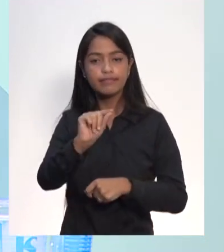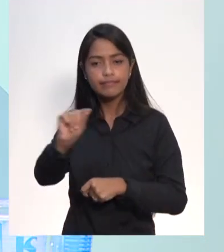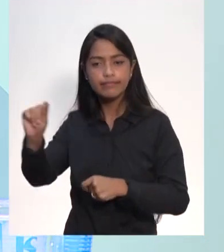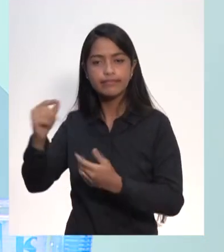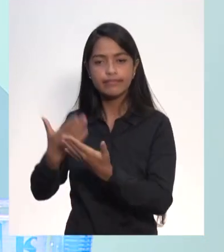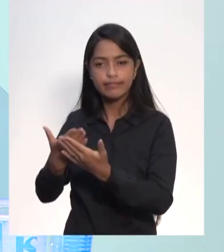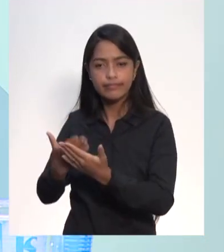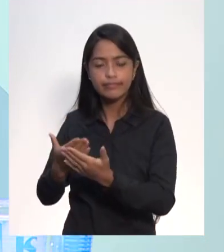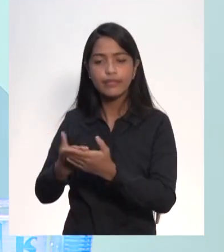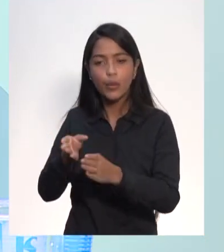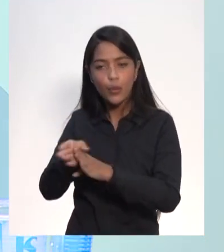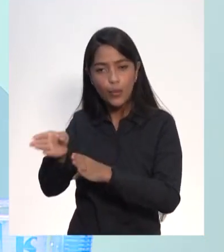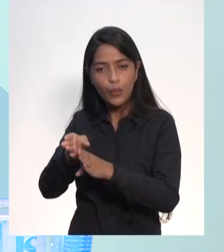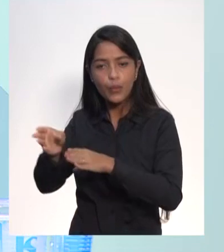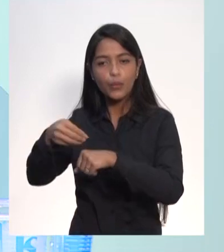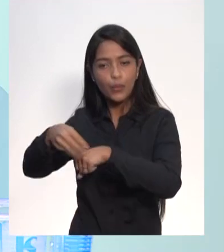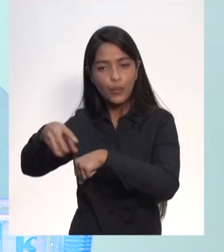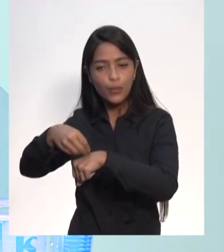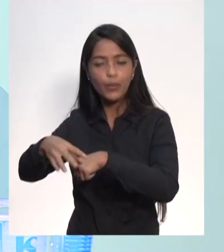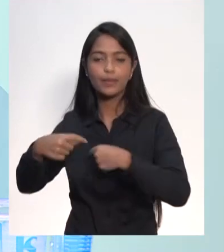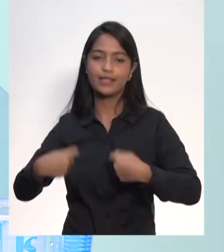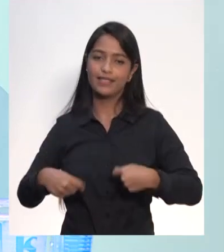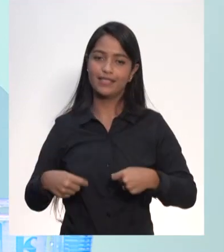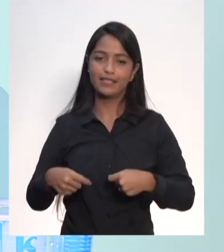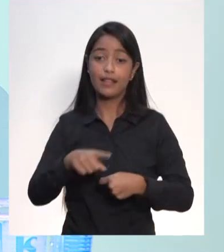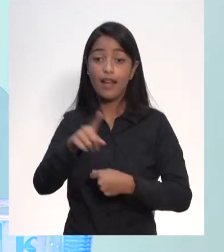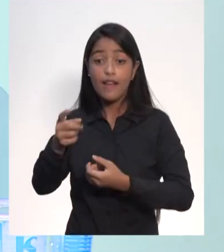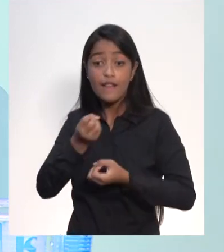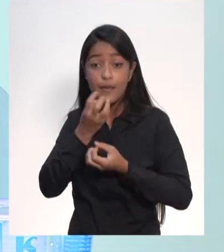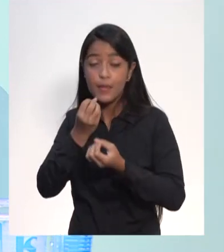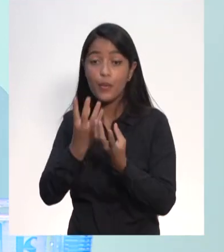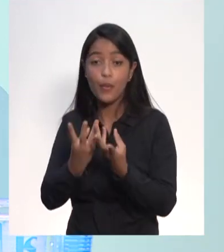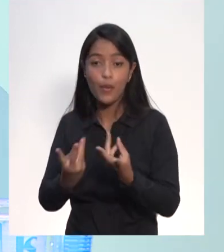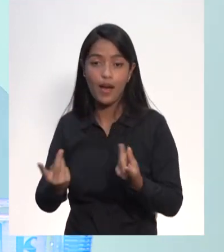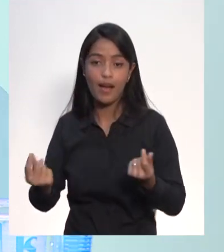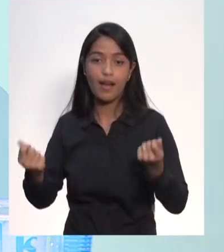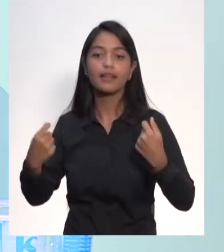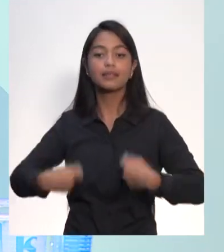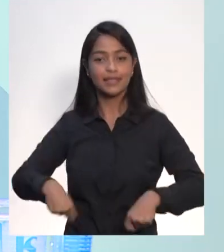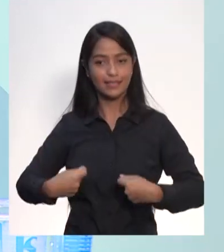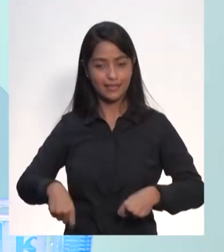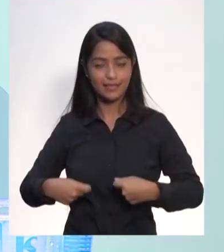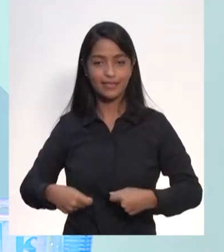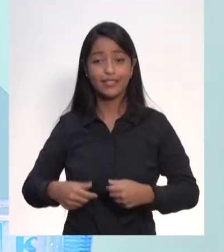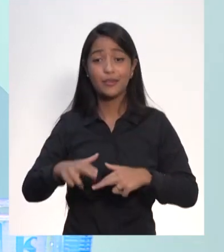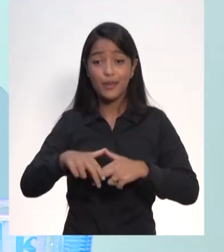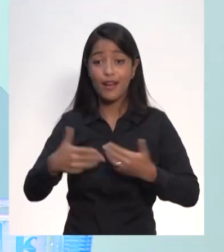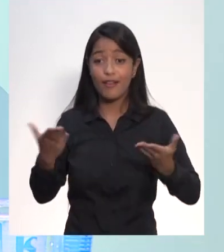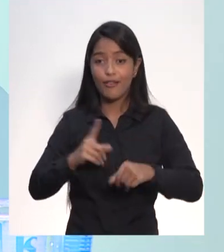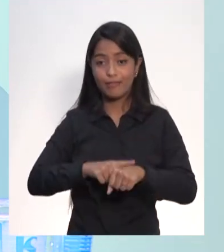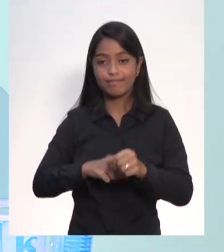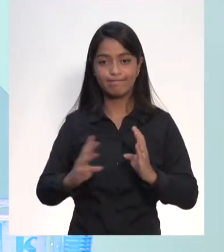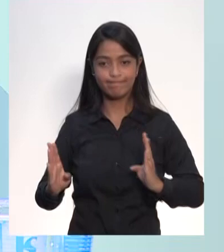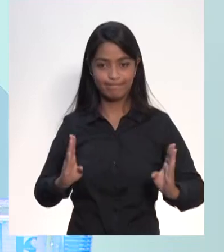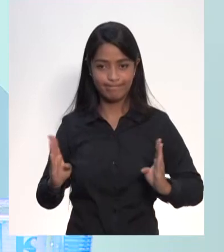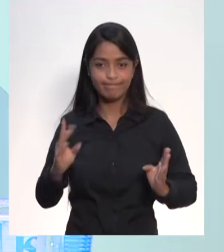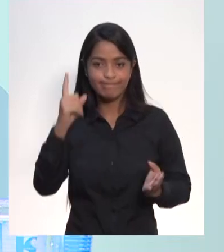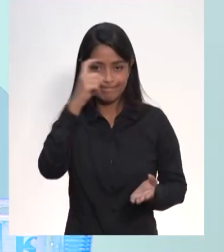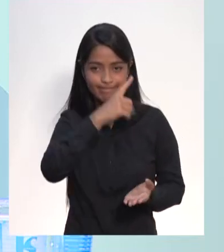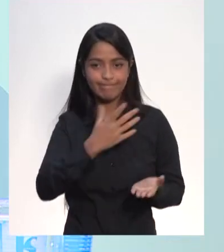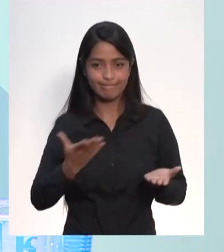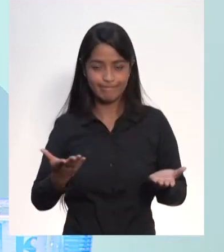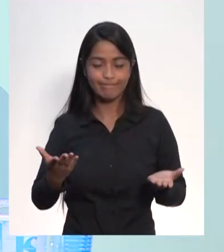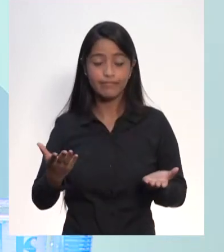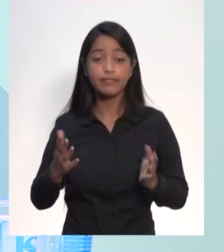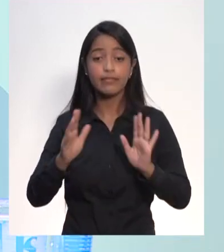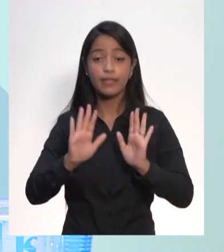estudantes, né? A gente precisa qualificar a informação que eles recebem em relação ao atual momento que vivenciamos, né? E a